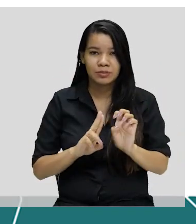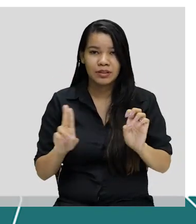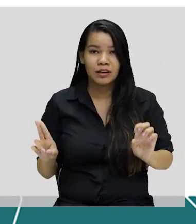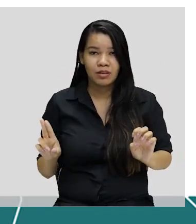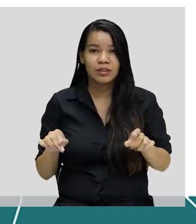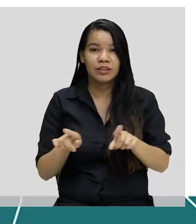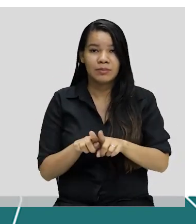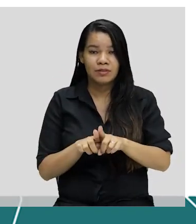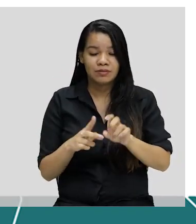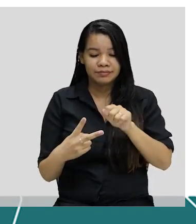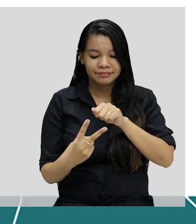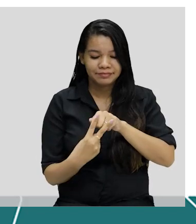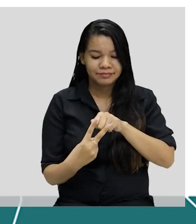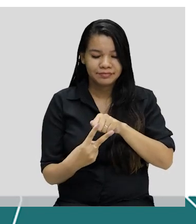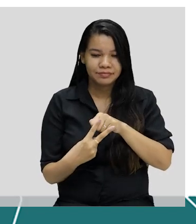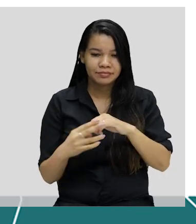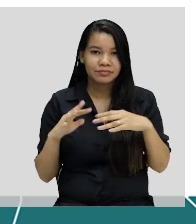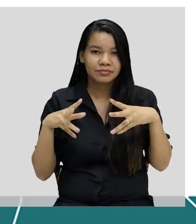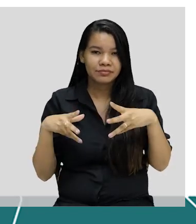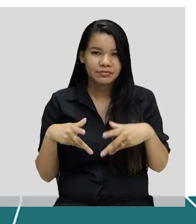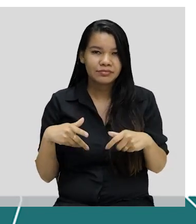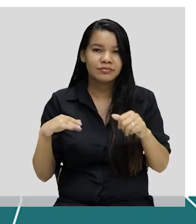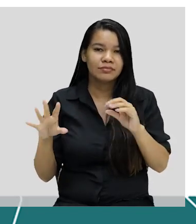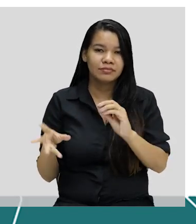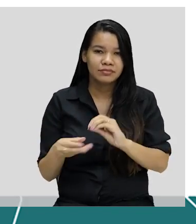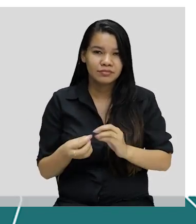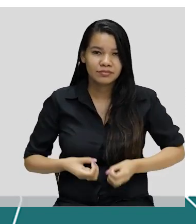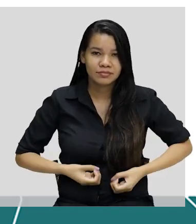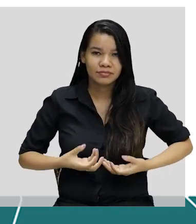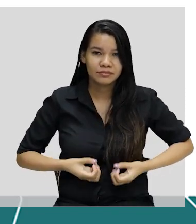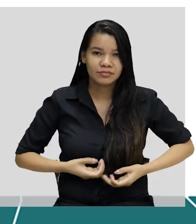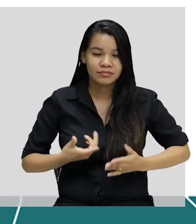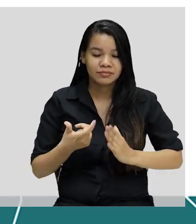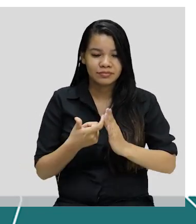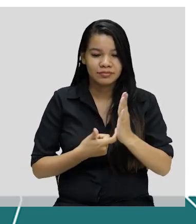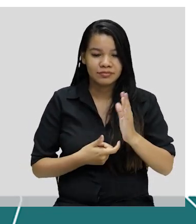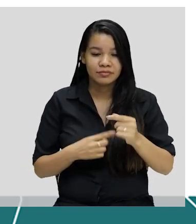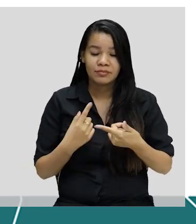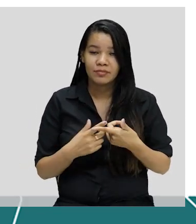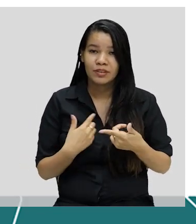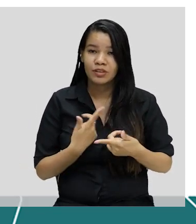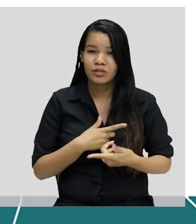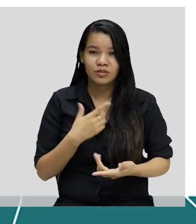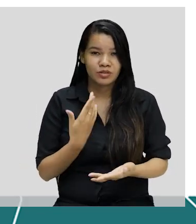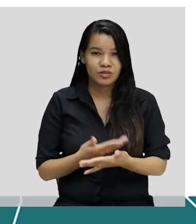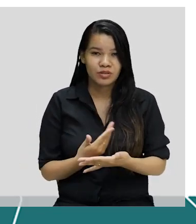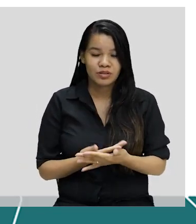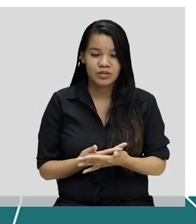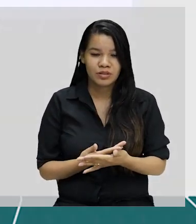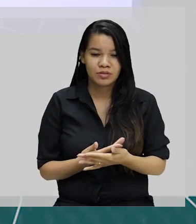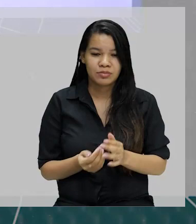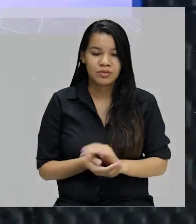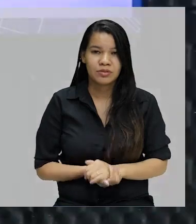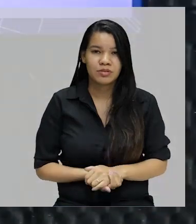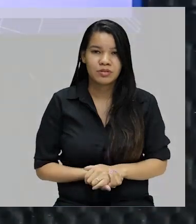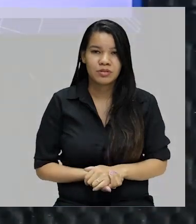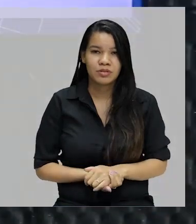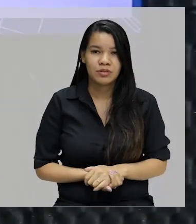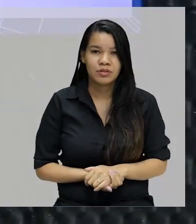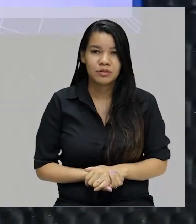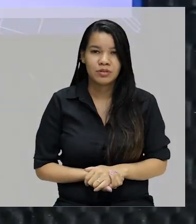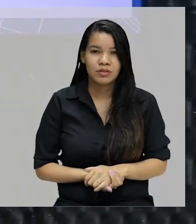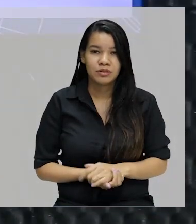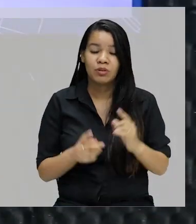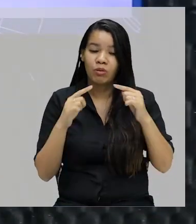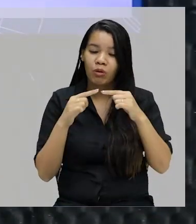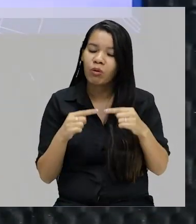concordância verbal, tudo isso dentro da produção de textos. Por que nós estudamos concordância